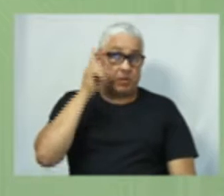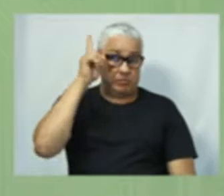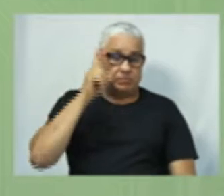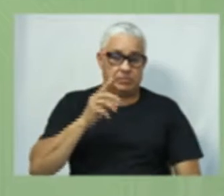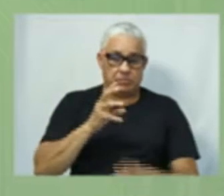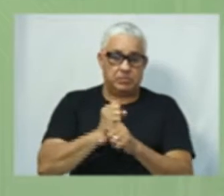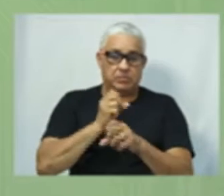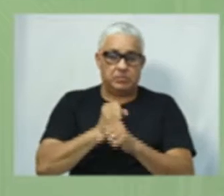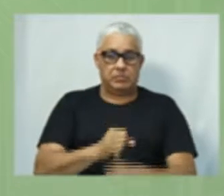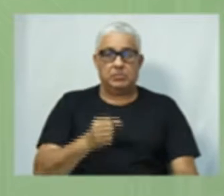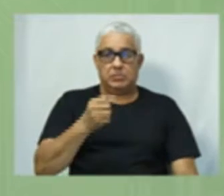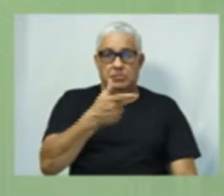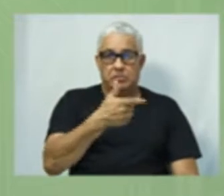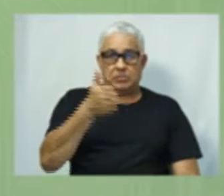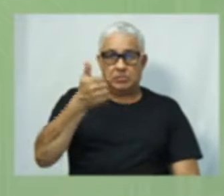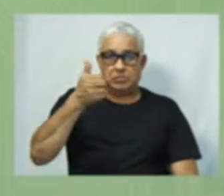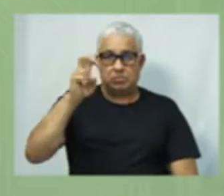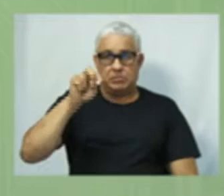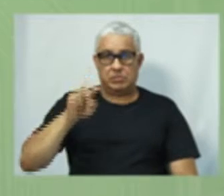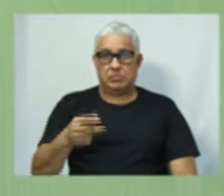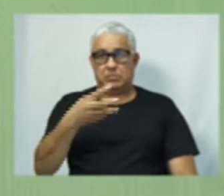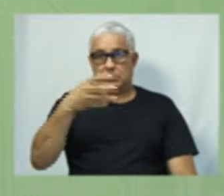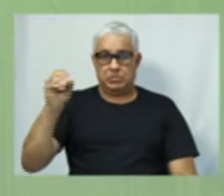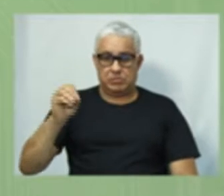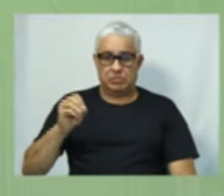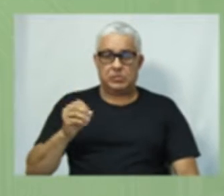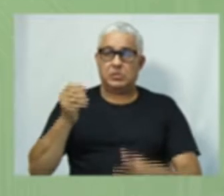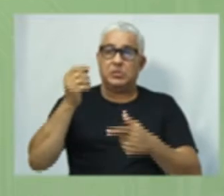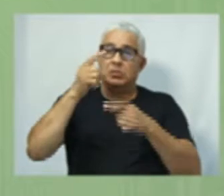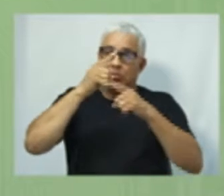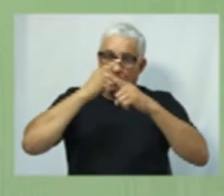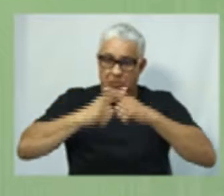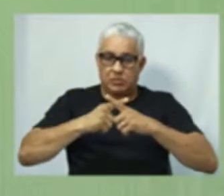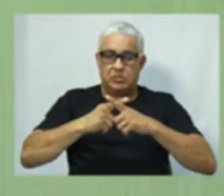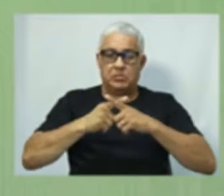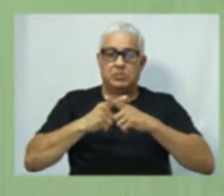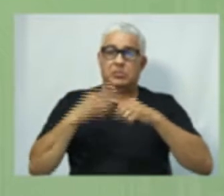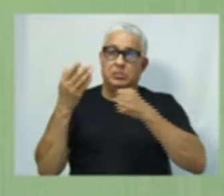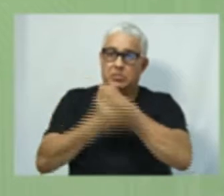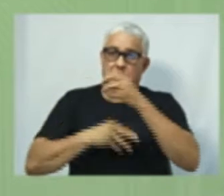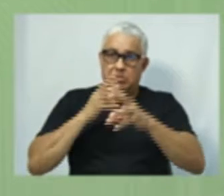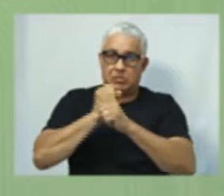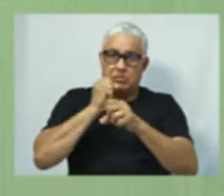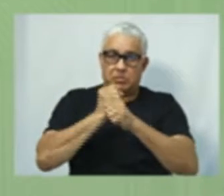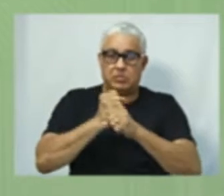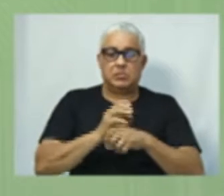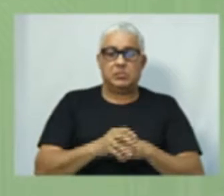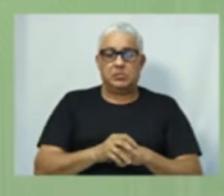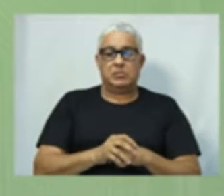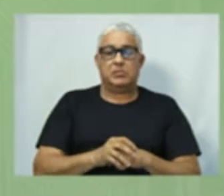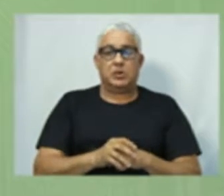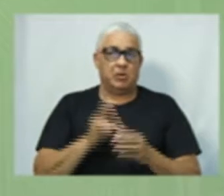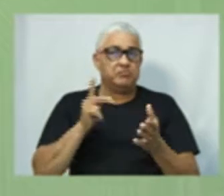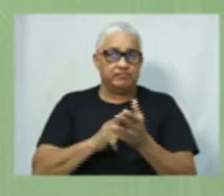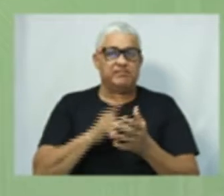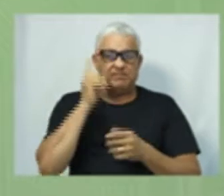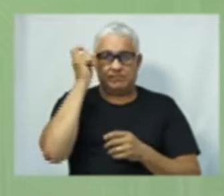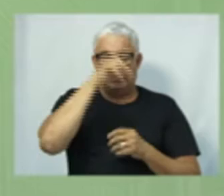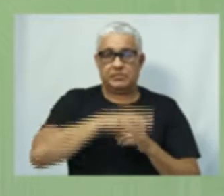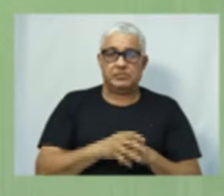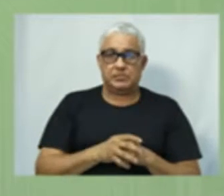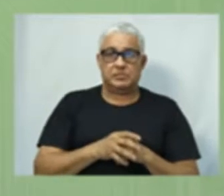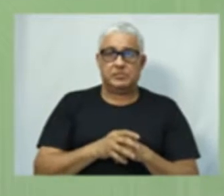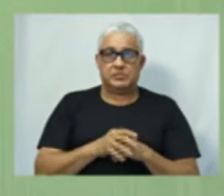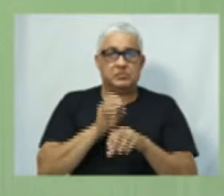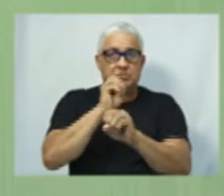215.300 vezes a base de cálculo vezes 15%. Professor, é complicado isso, realmente. Então, vou ensinar um jeito